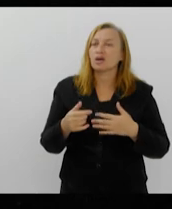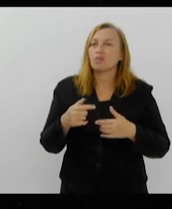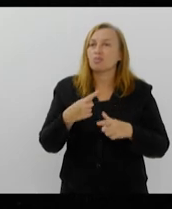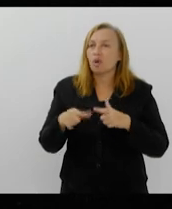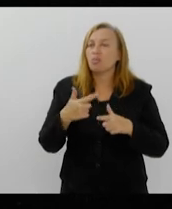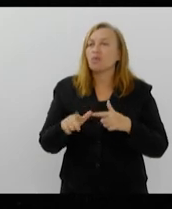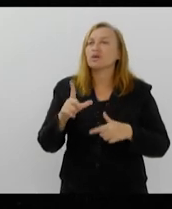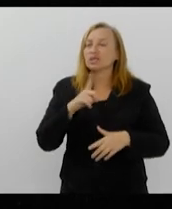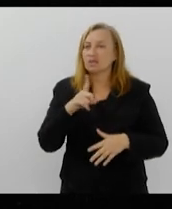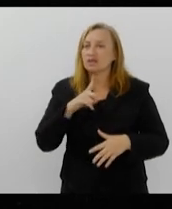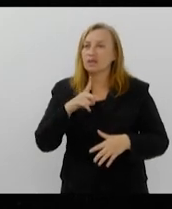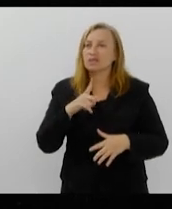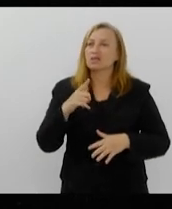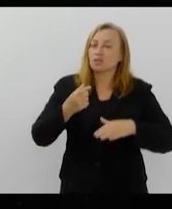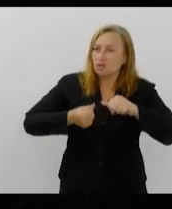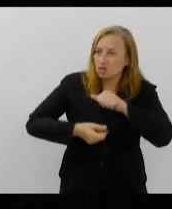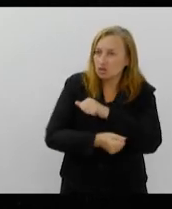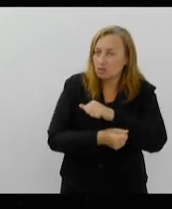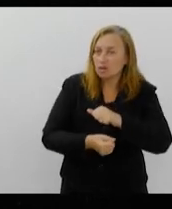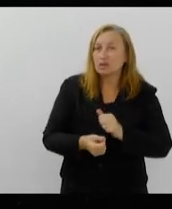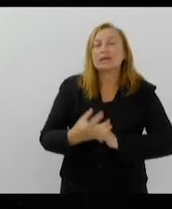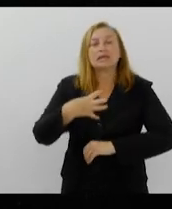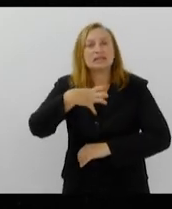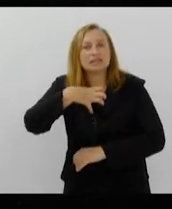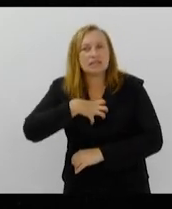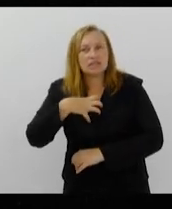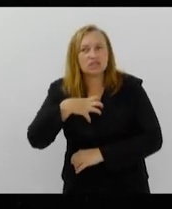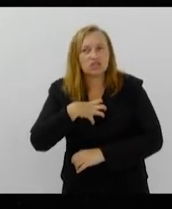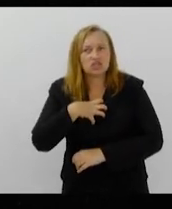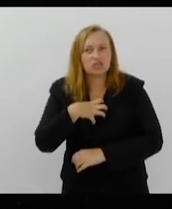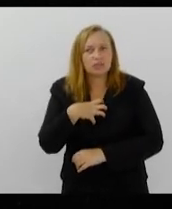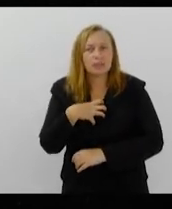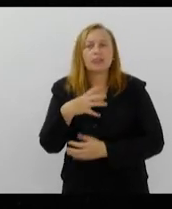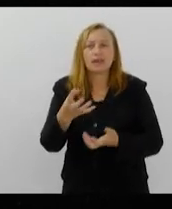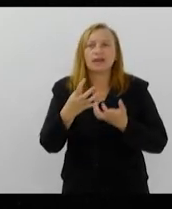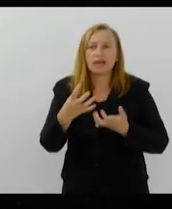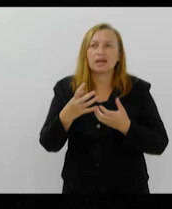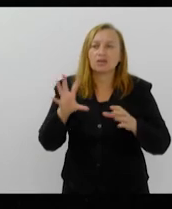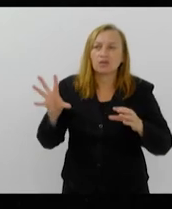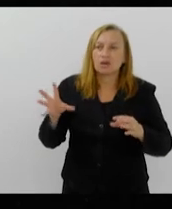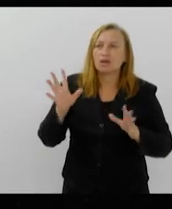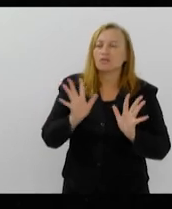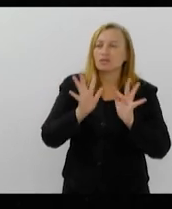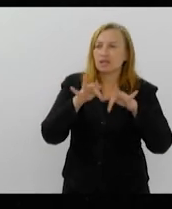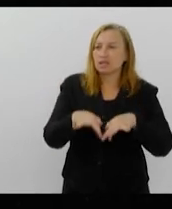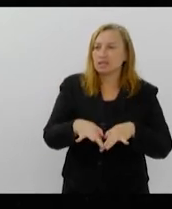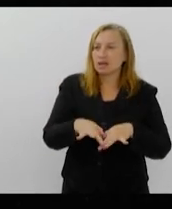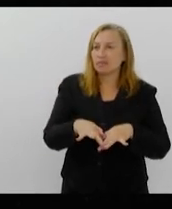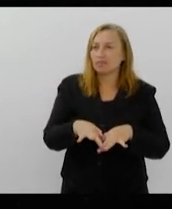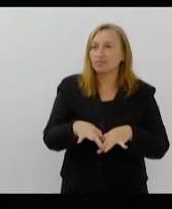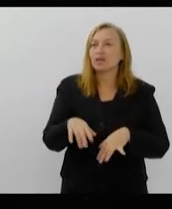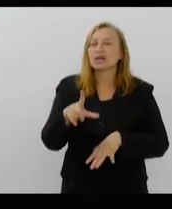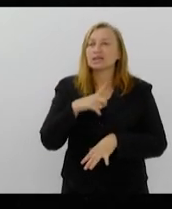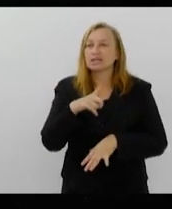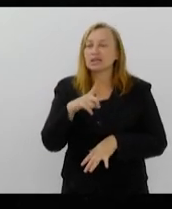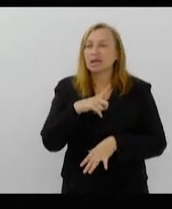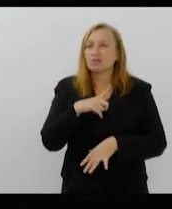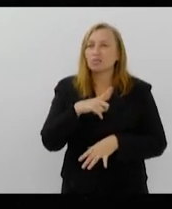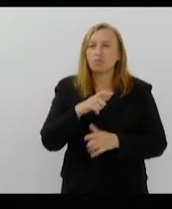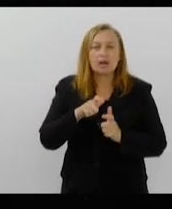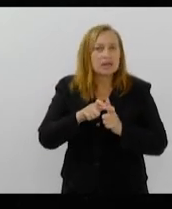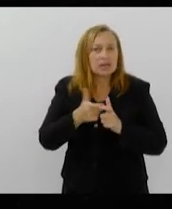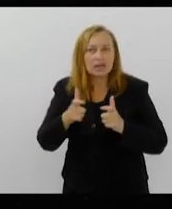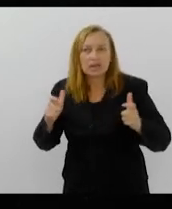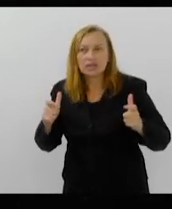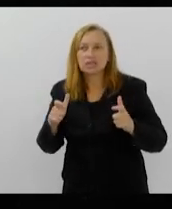esse investimento. E, nesse sentido, quero concluir dizendo o seguinte: temos uma